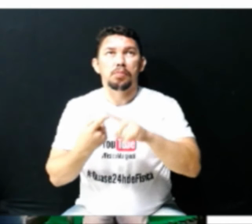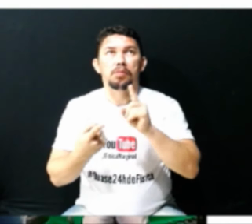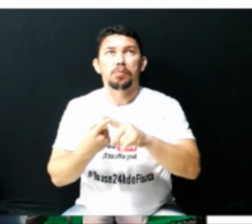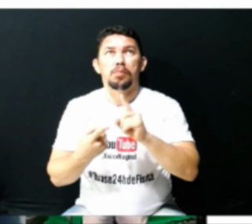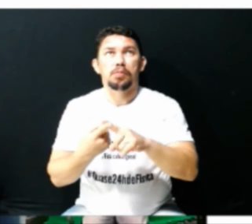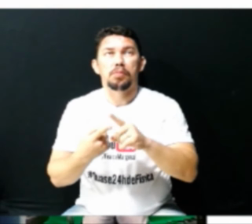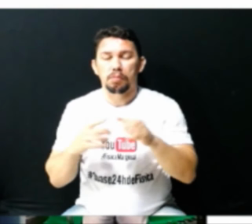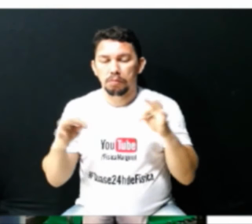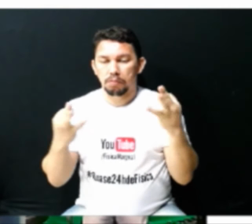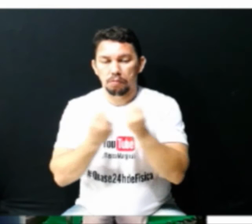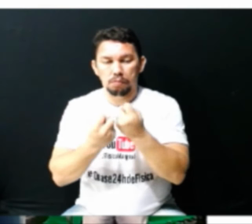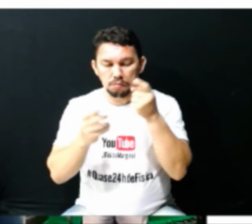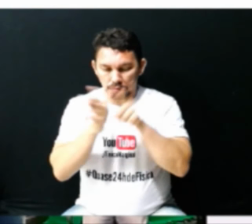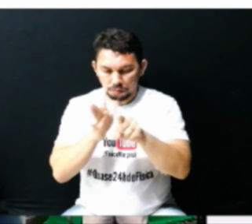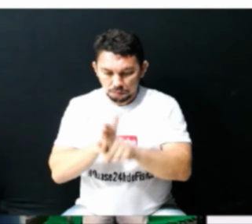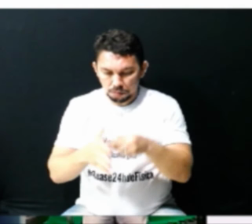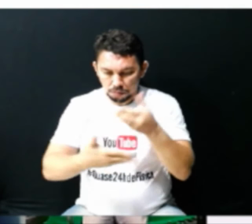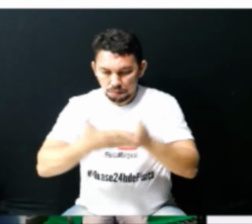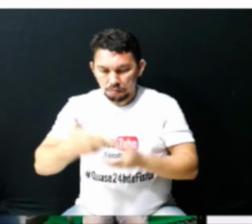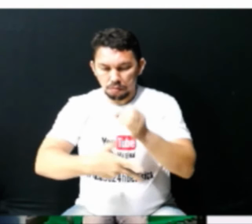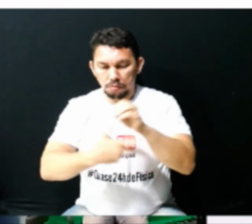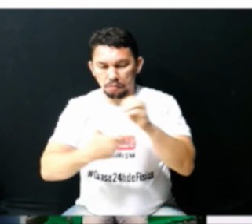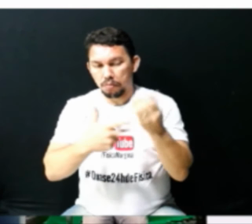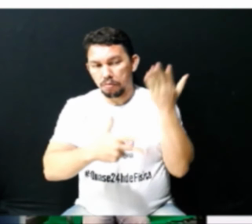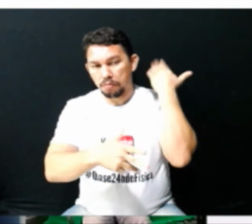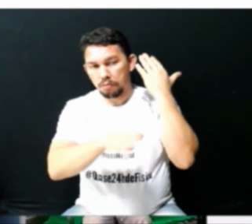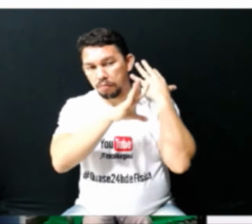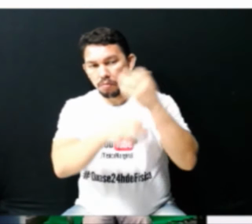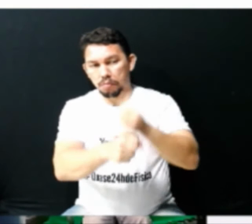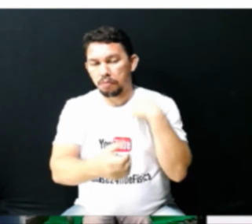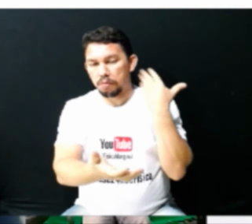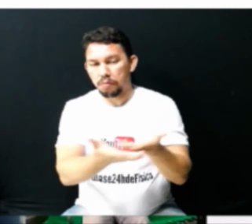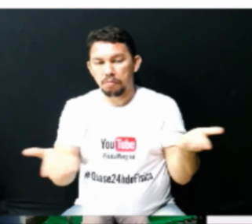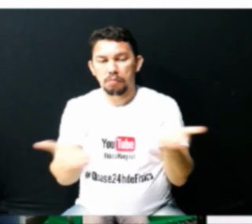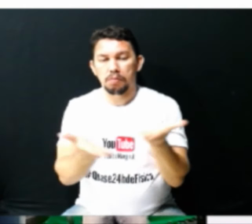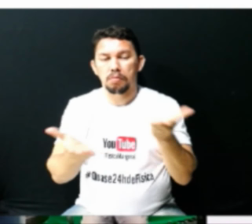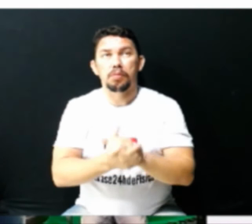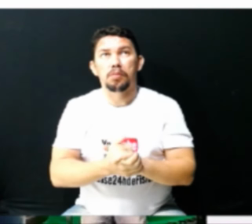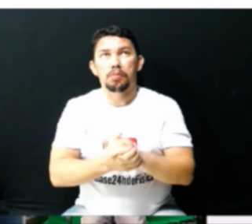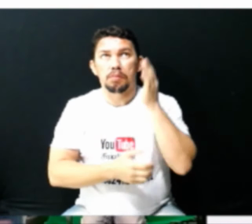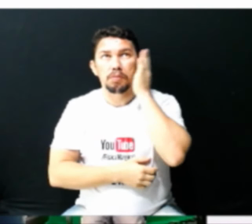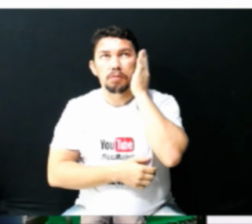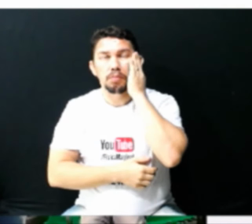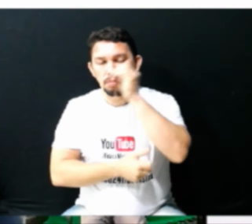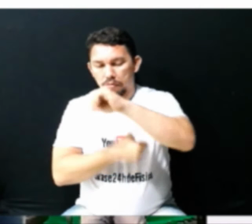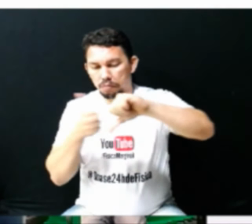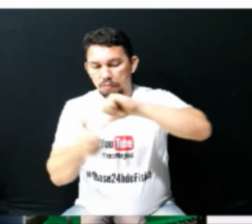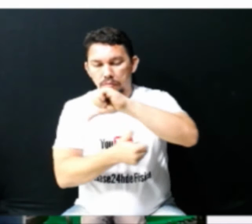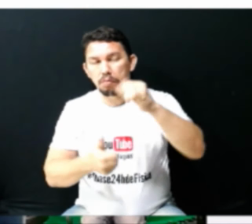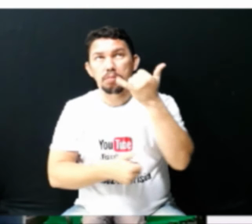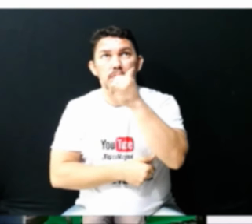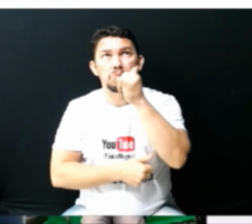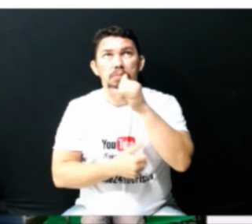a avaliação, toda a prova do Enem tem uma questão. Essa daqui permite a gente compreender transformações de energia nas suas